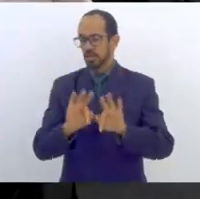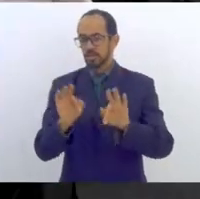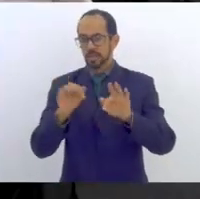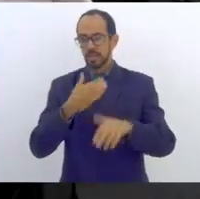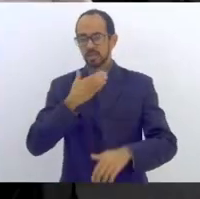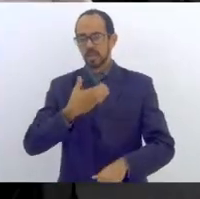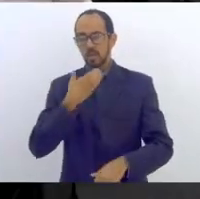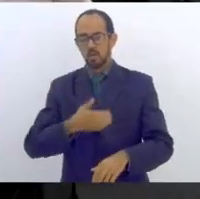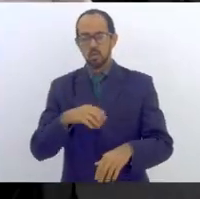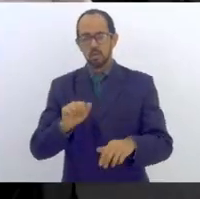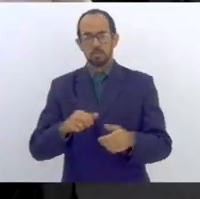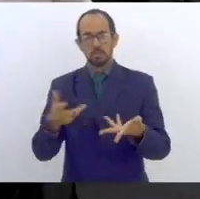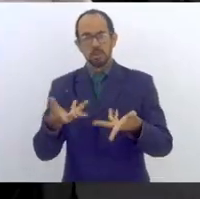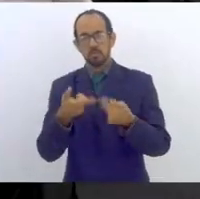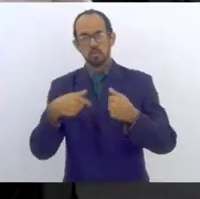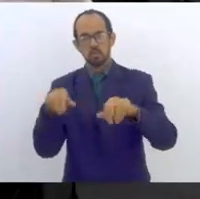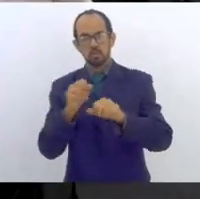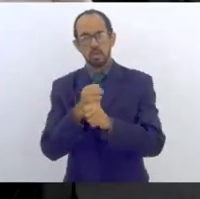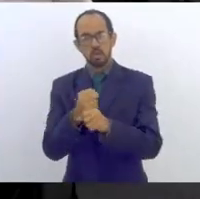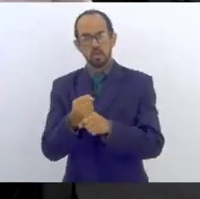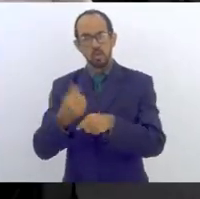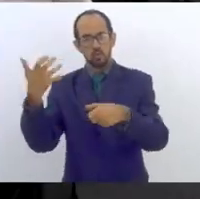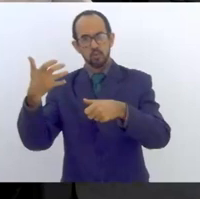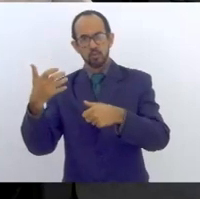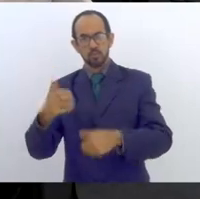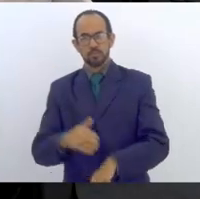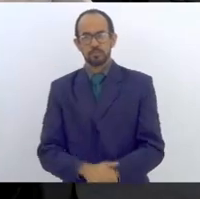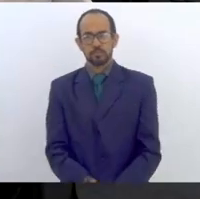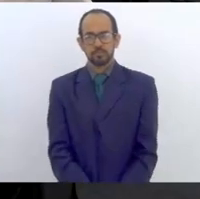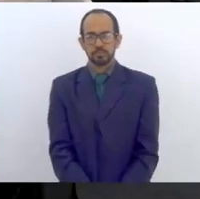Muito obrigado Leonardo